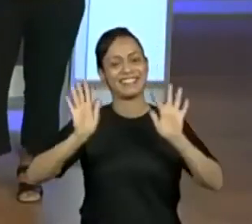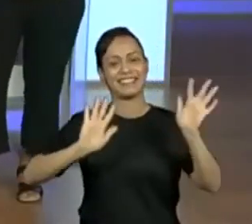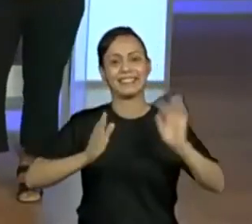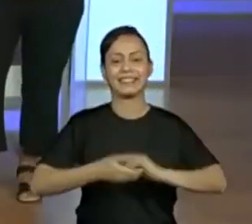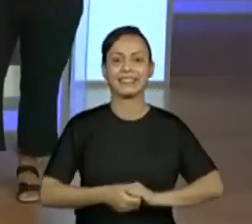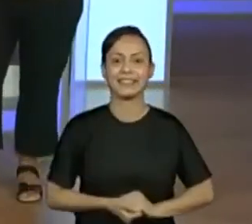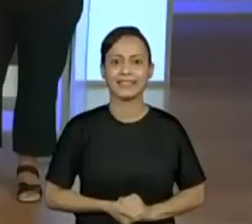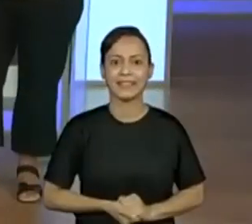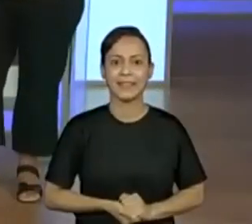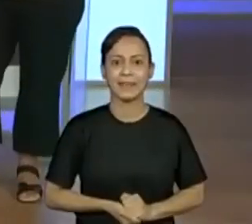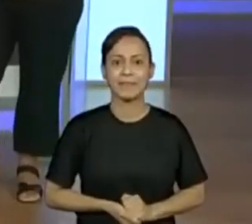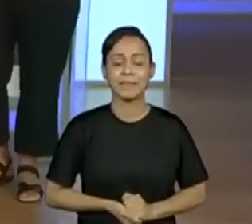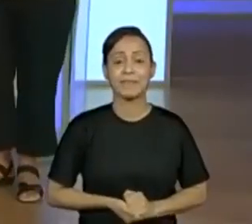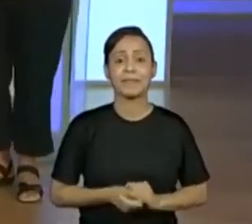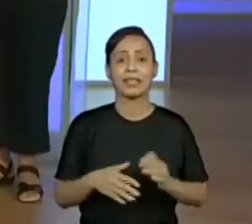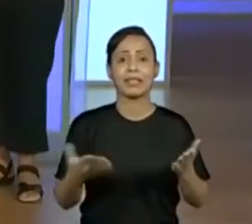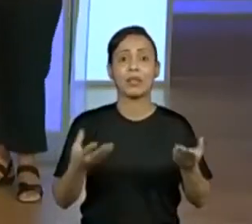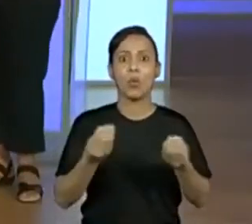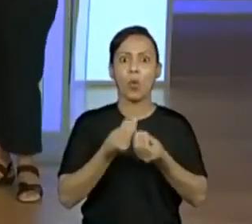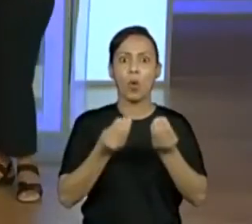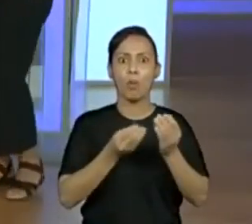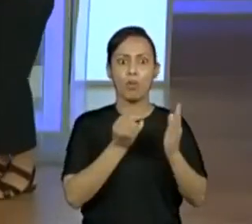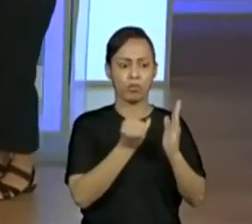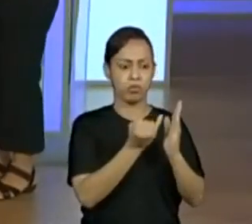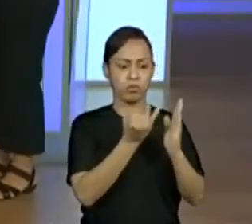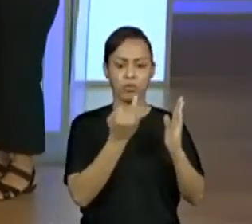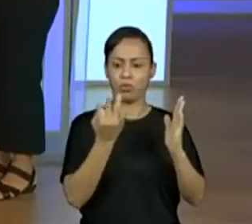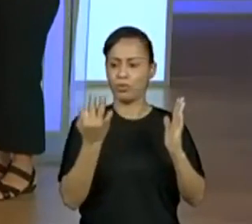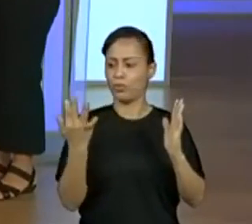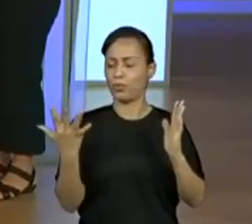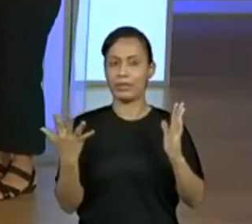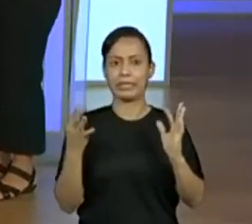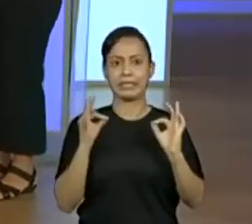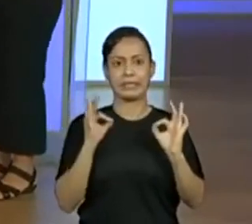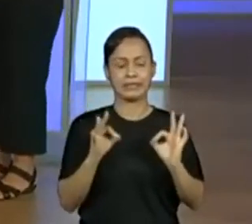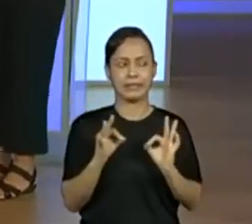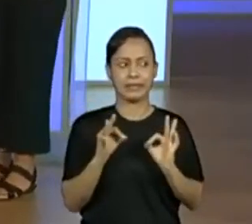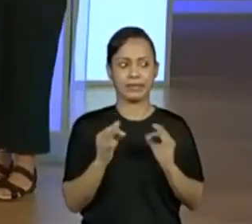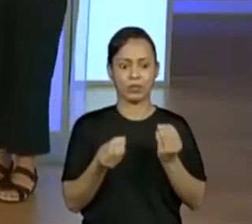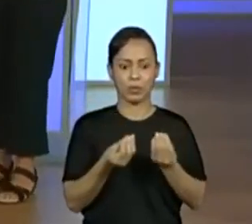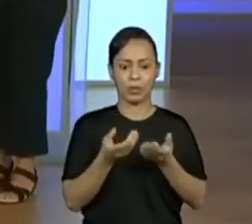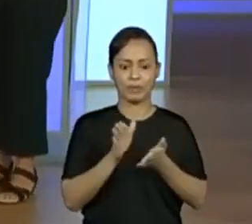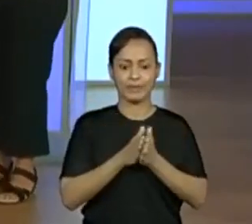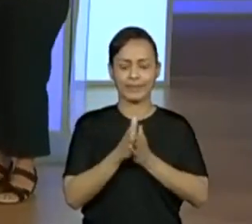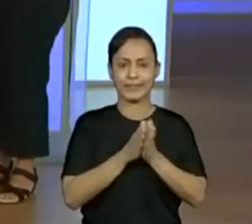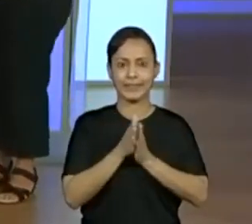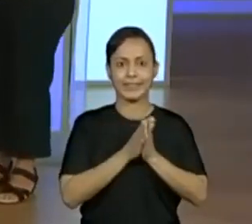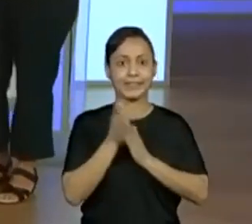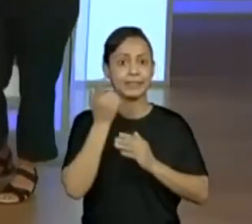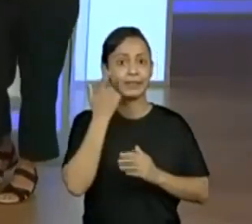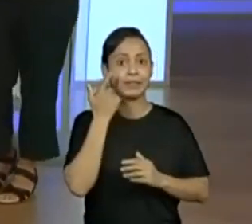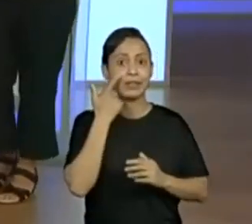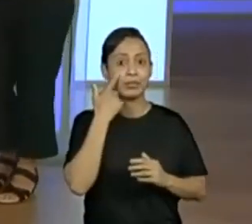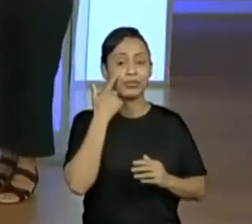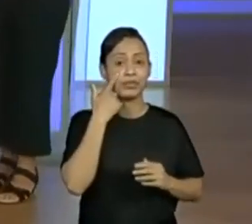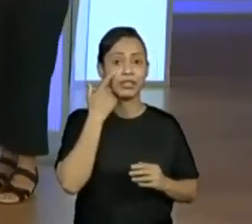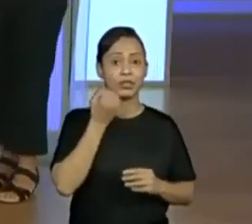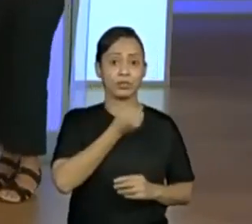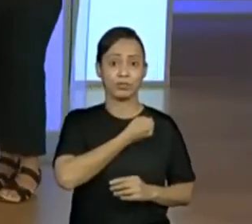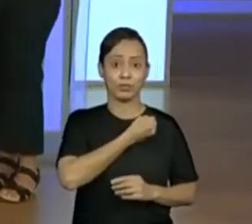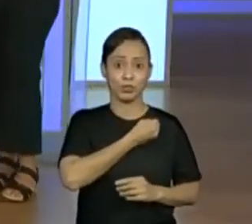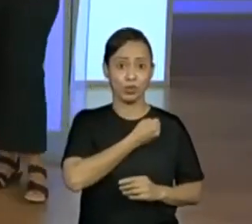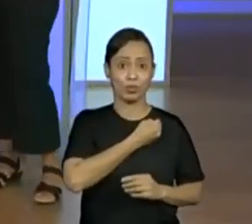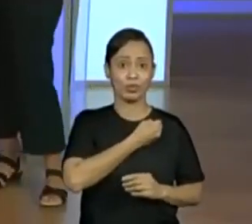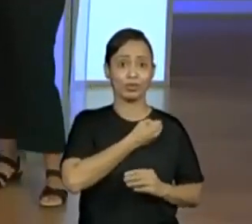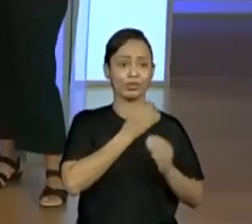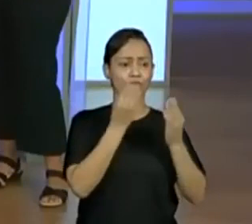Então, comparar e ordenar. Então, vamos ver, né, como é que é realizar isso por meio da leitura e escrita